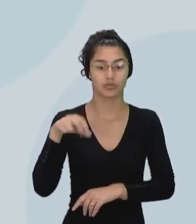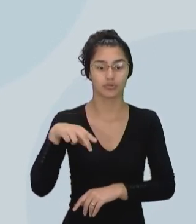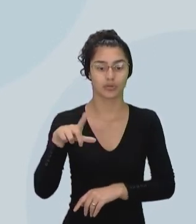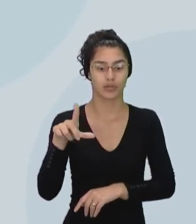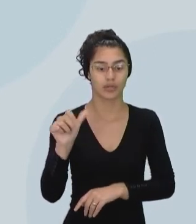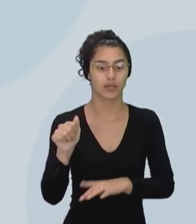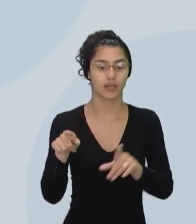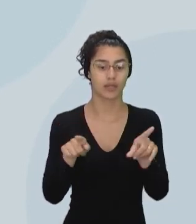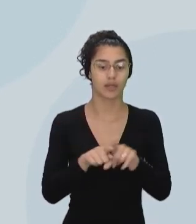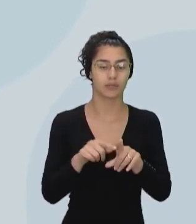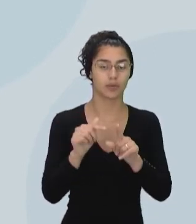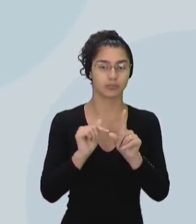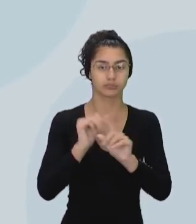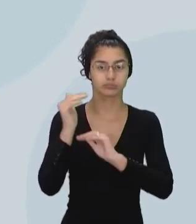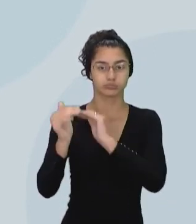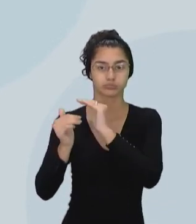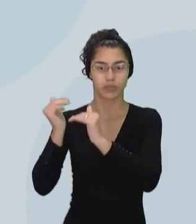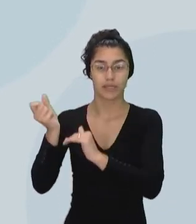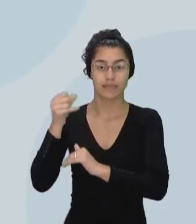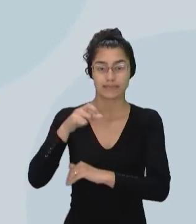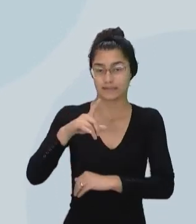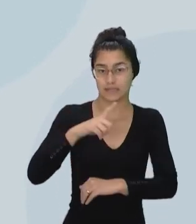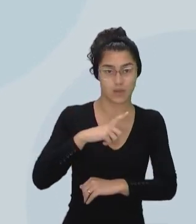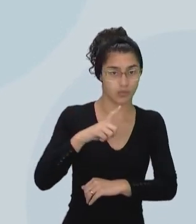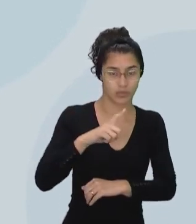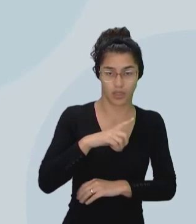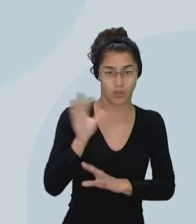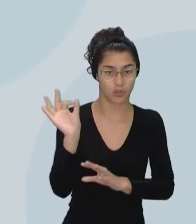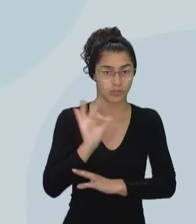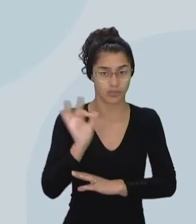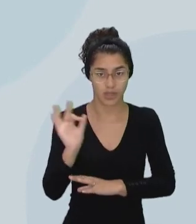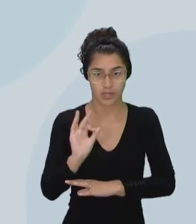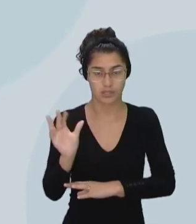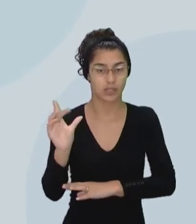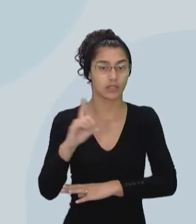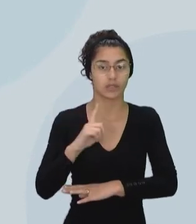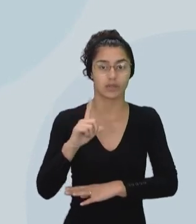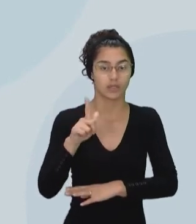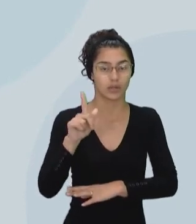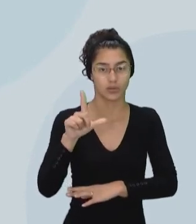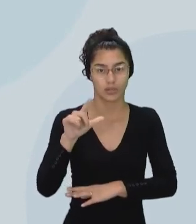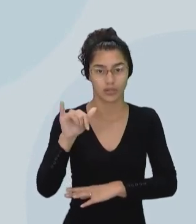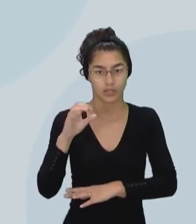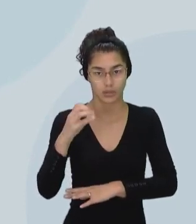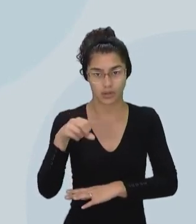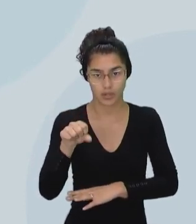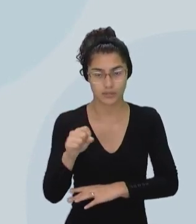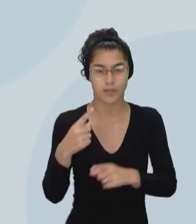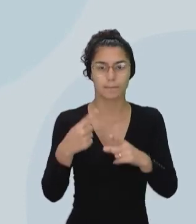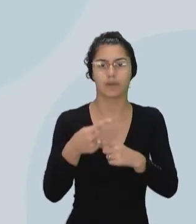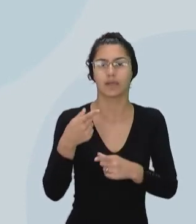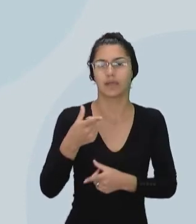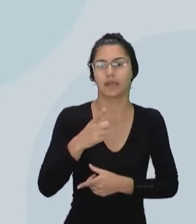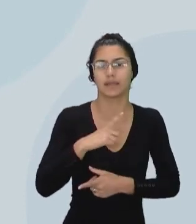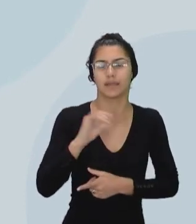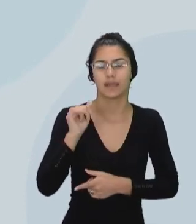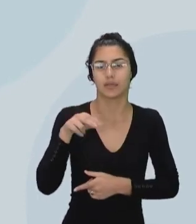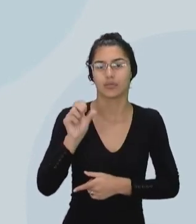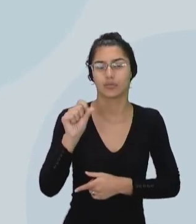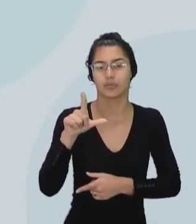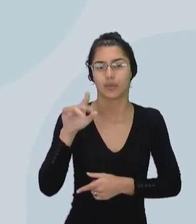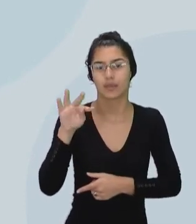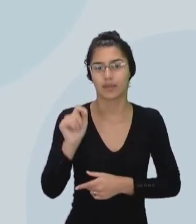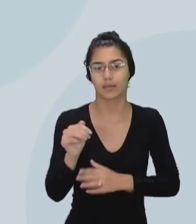e dos fatores de crescimento. Se eu não tenho nutrientes, se eu não tenho glicose, por que eu vou ter insulina